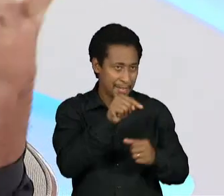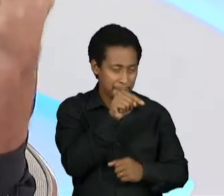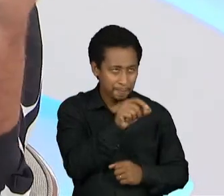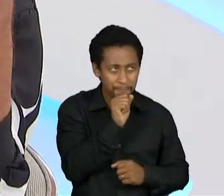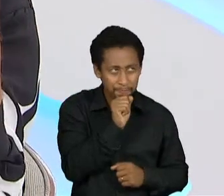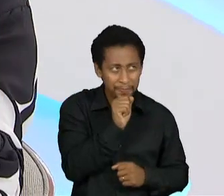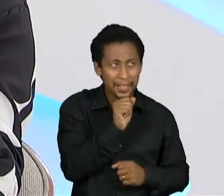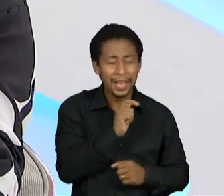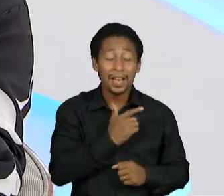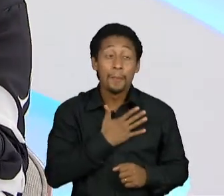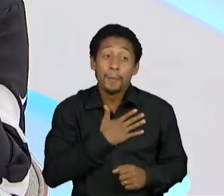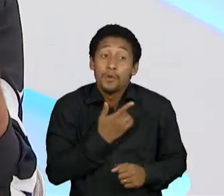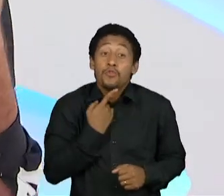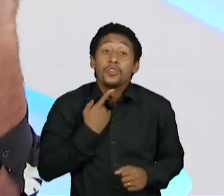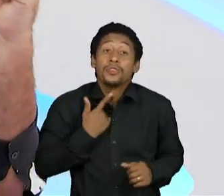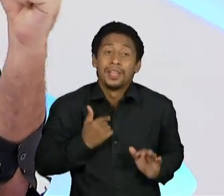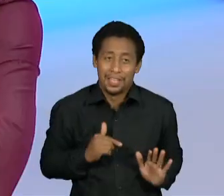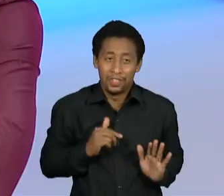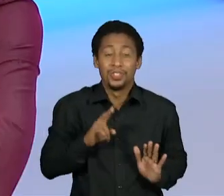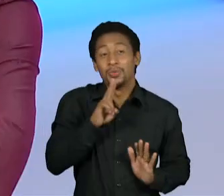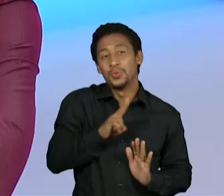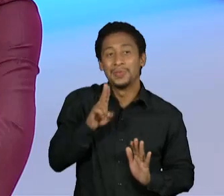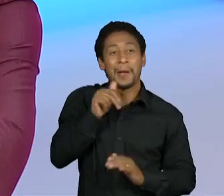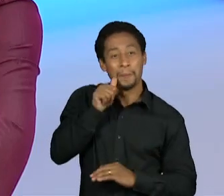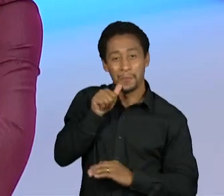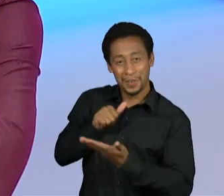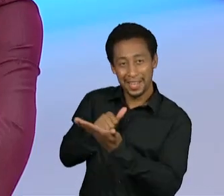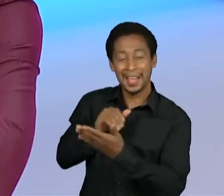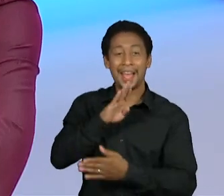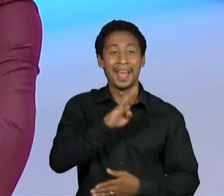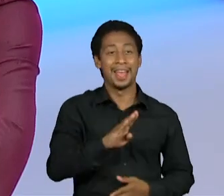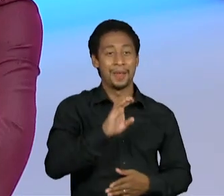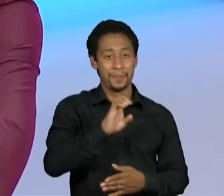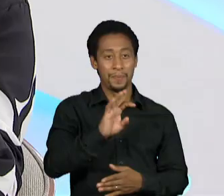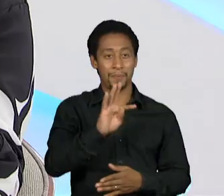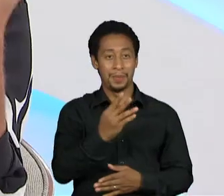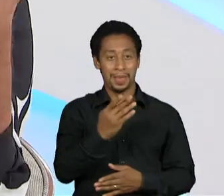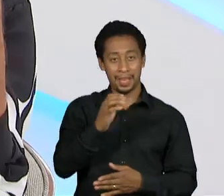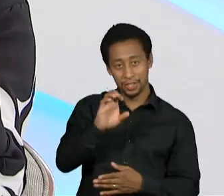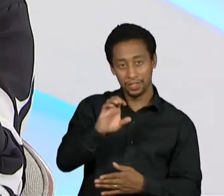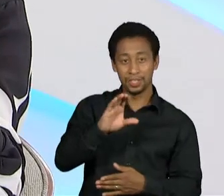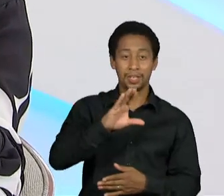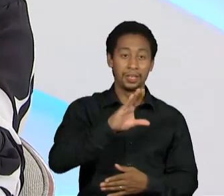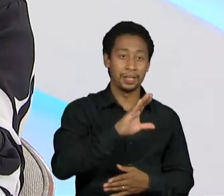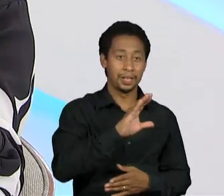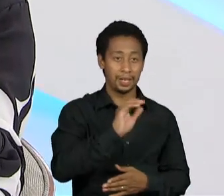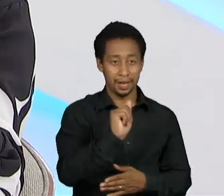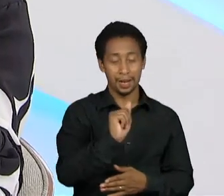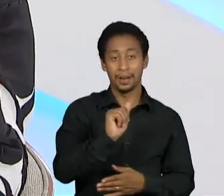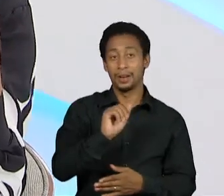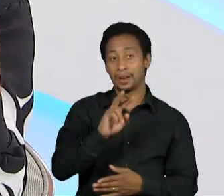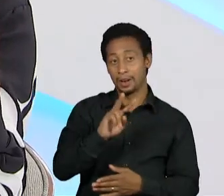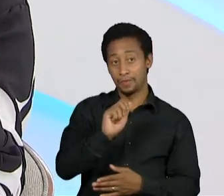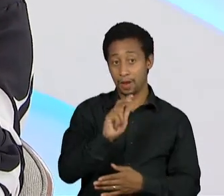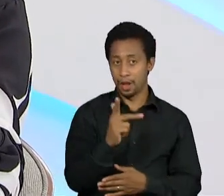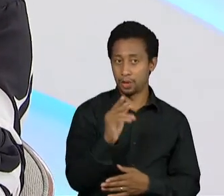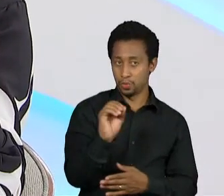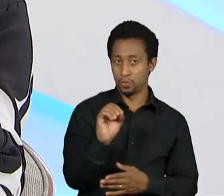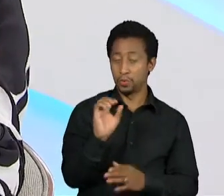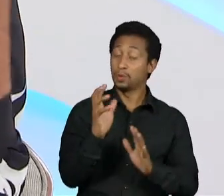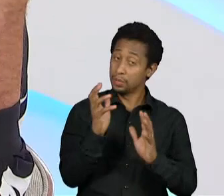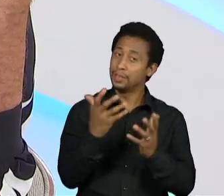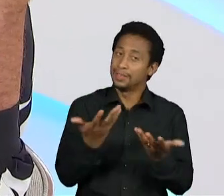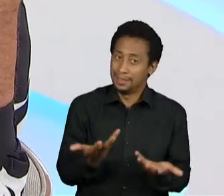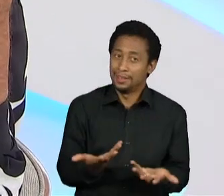Mangueira tinha muita vontade de fazer a Beth Carvalho mas tinha vontade de fazer a Beth Carvalho em vida né tinha vontade de fazer